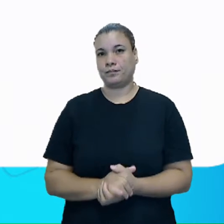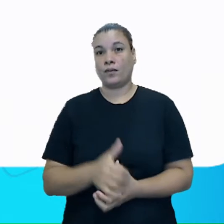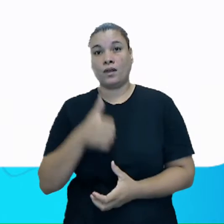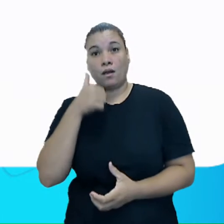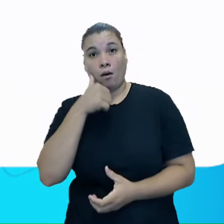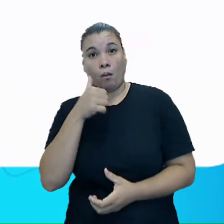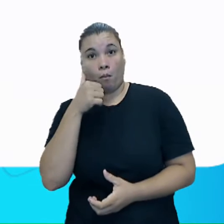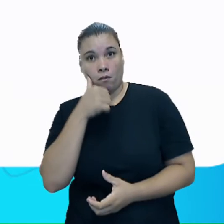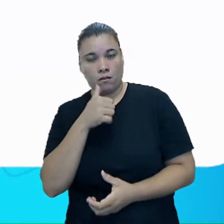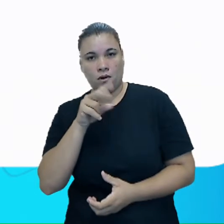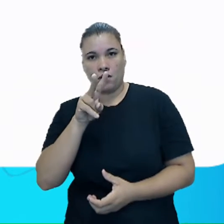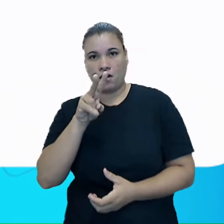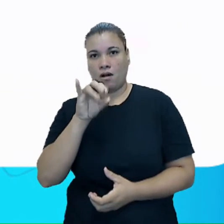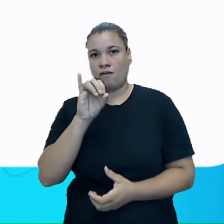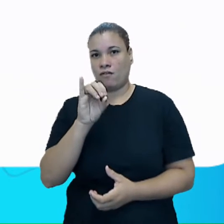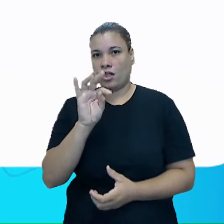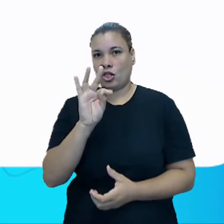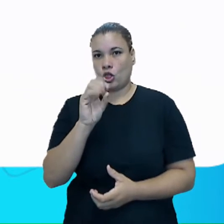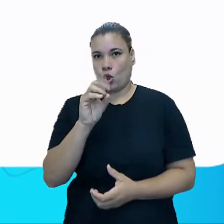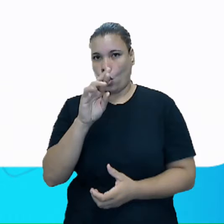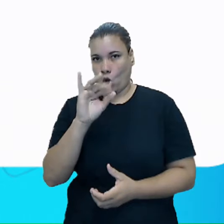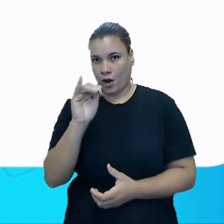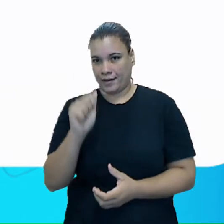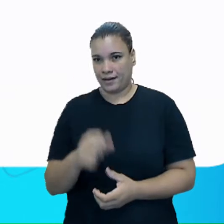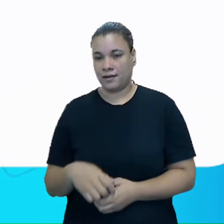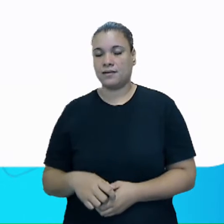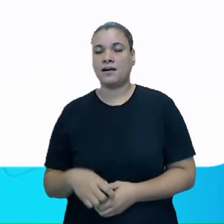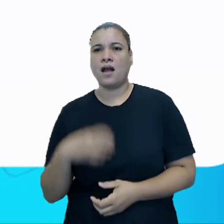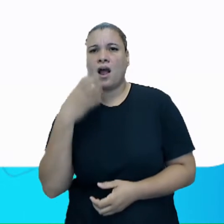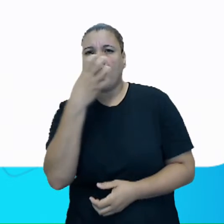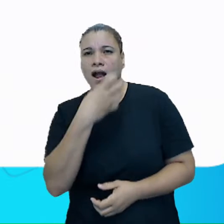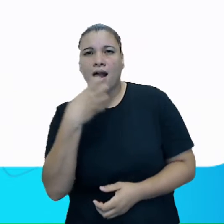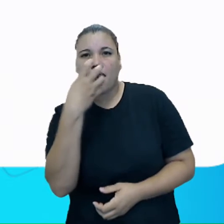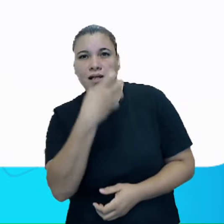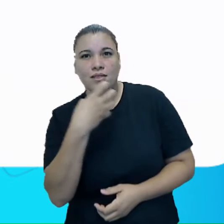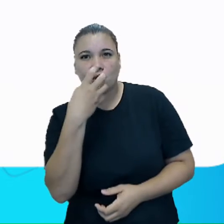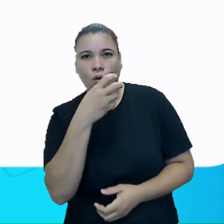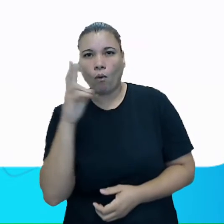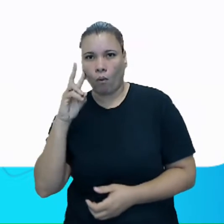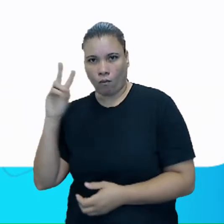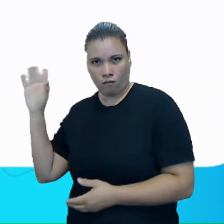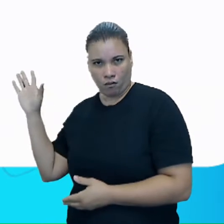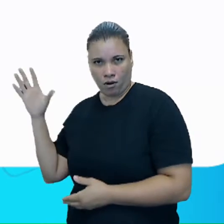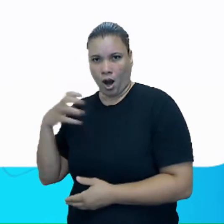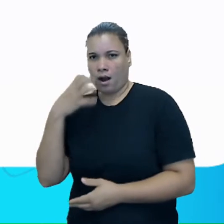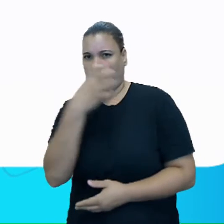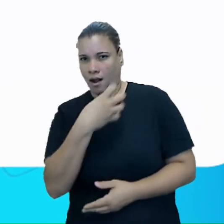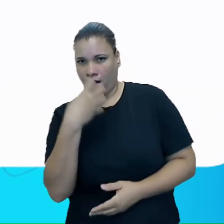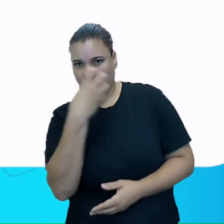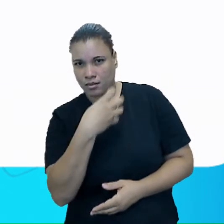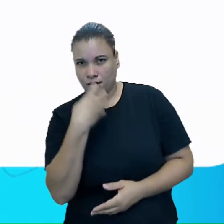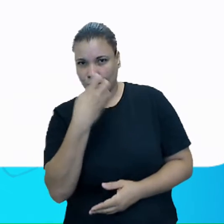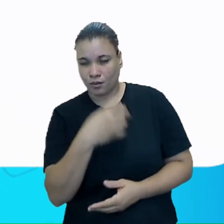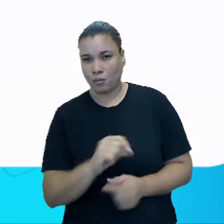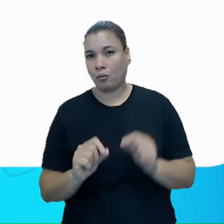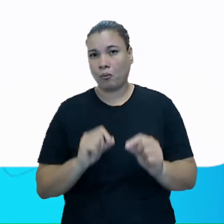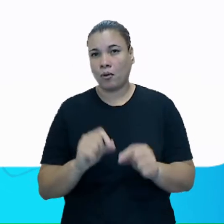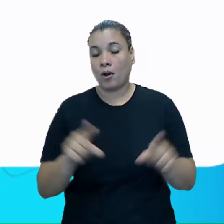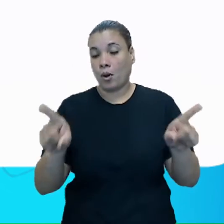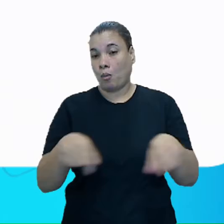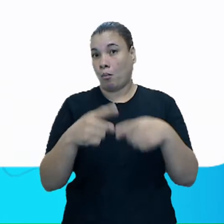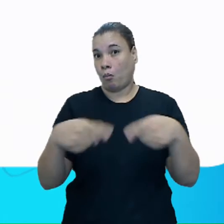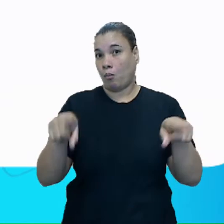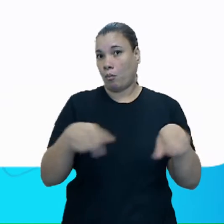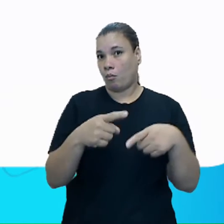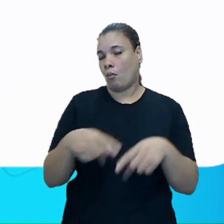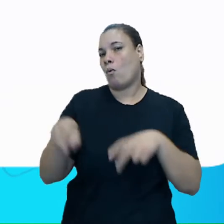verbo. Cantou. Foca aqui no cantou. Músicas sertanejas. Se